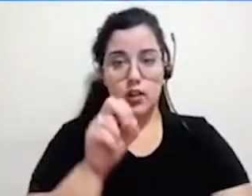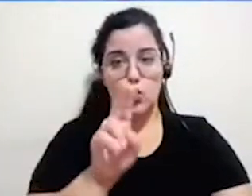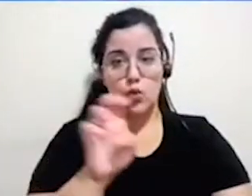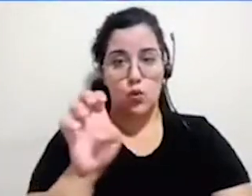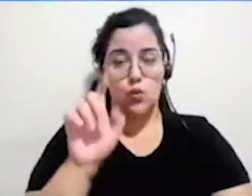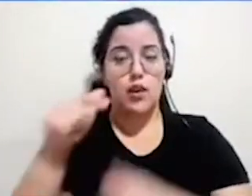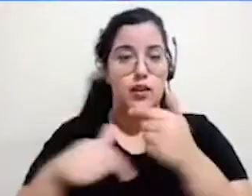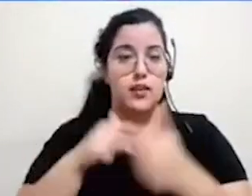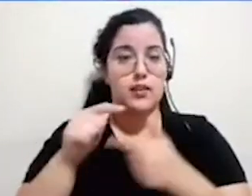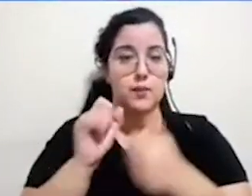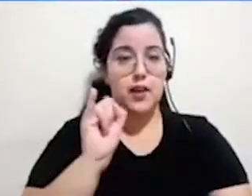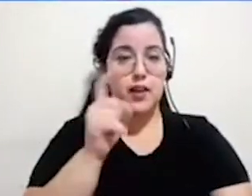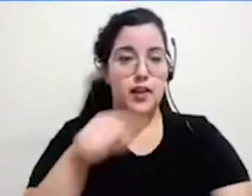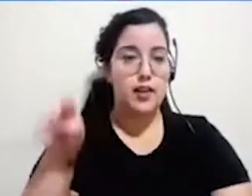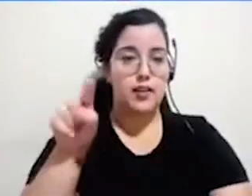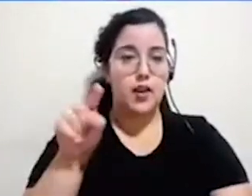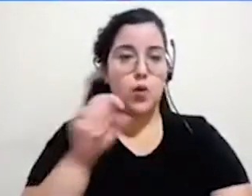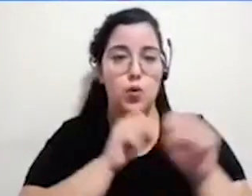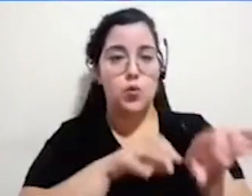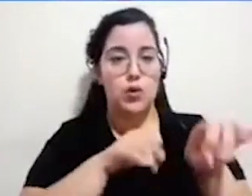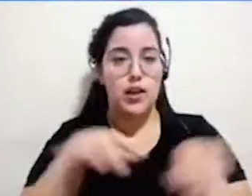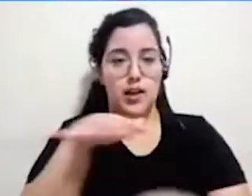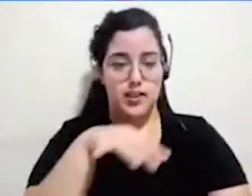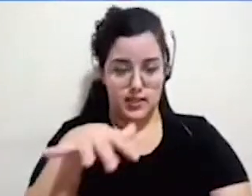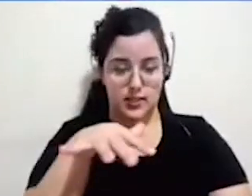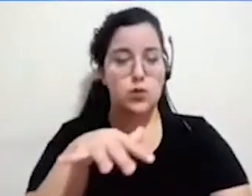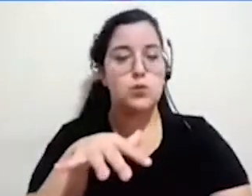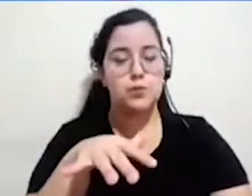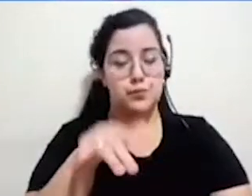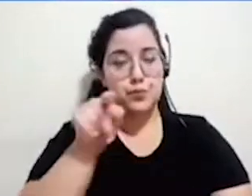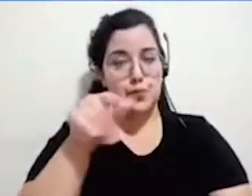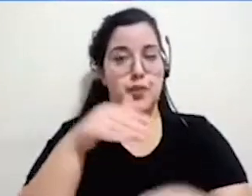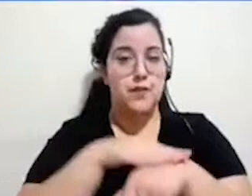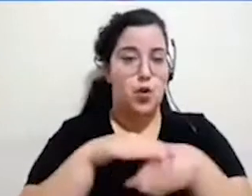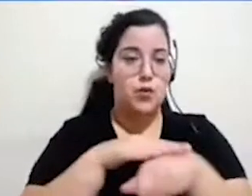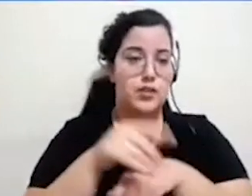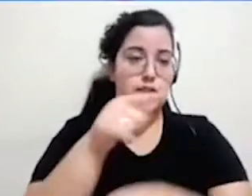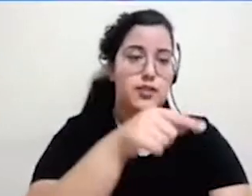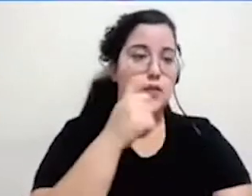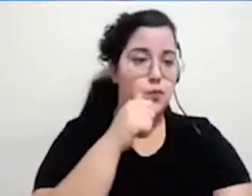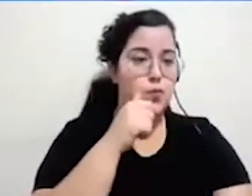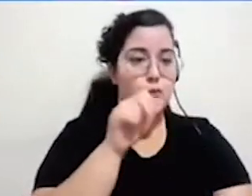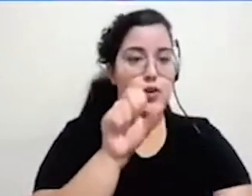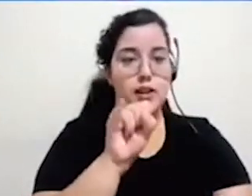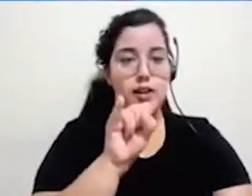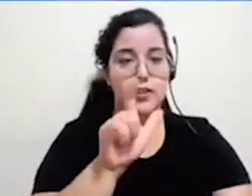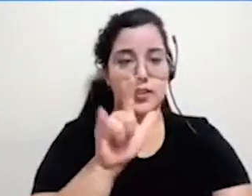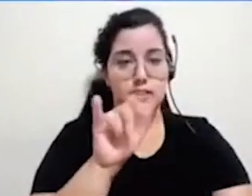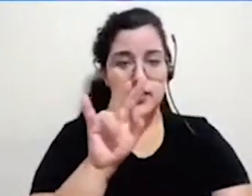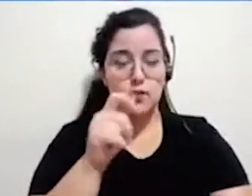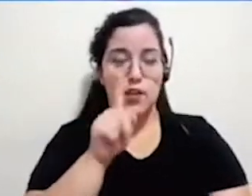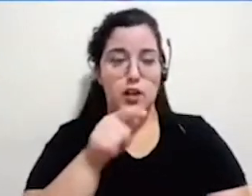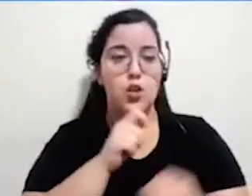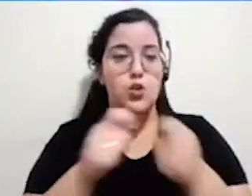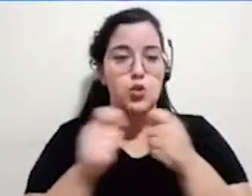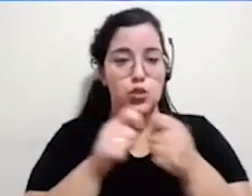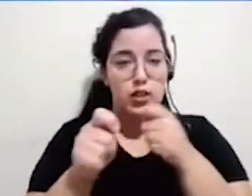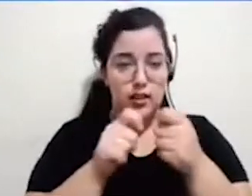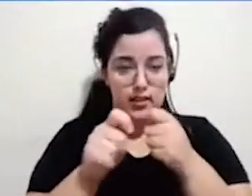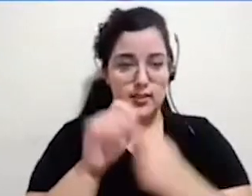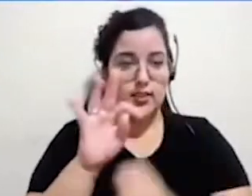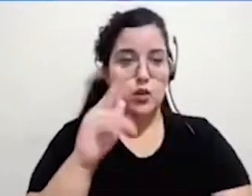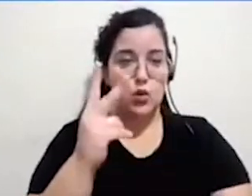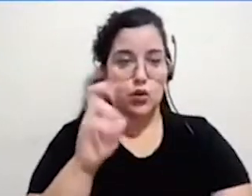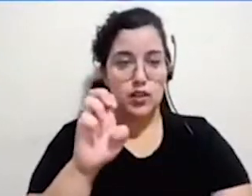Itaú Educação e Trabalho. Ela vai conversar com a Silvia Bassi, jornalista do The Shift, e também com você, porque você